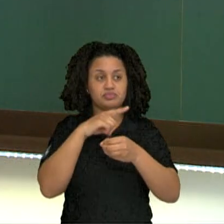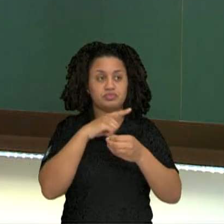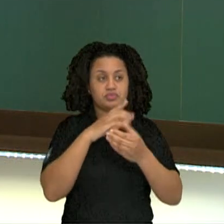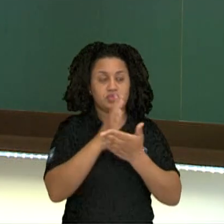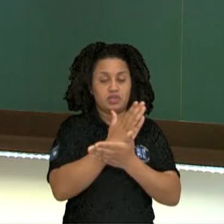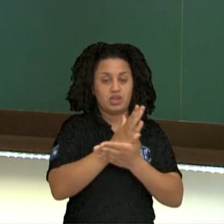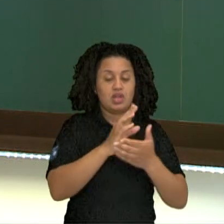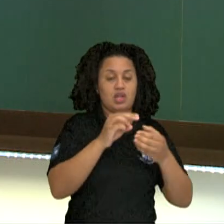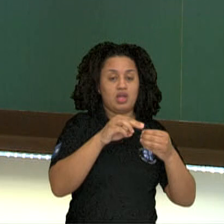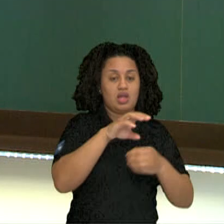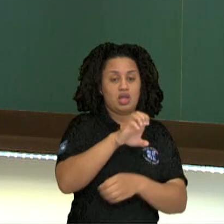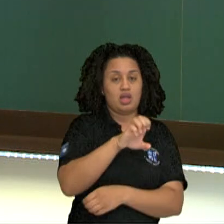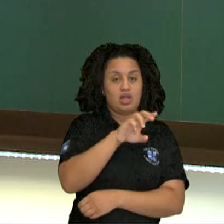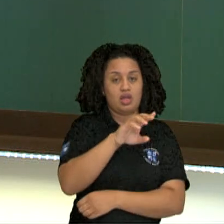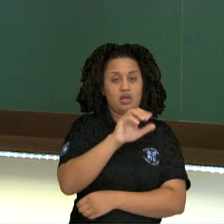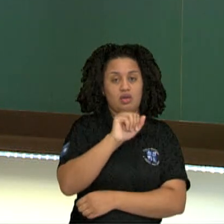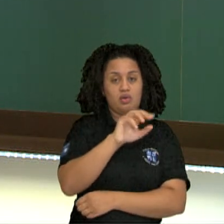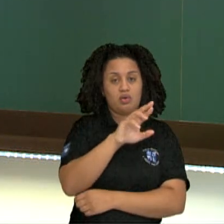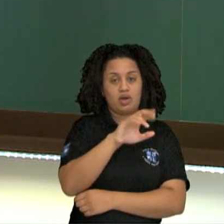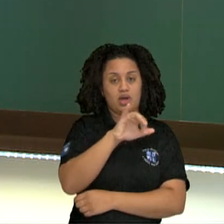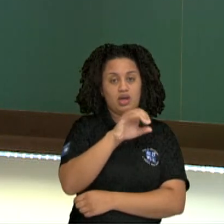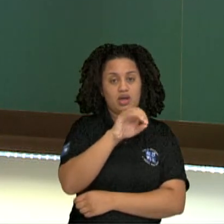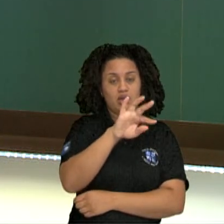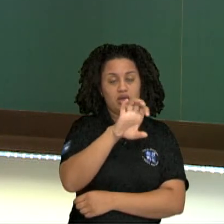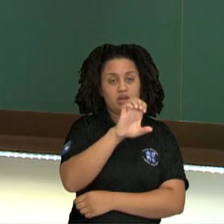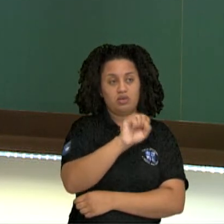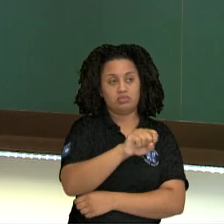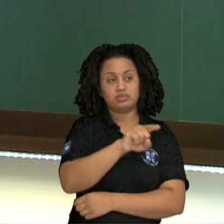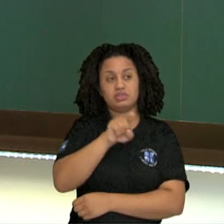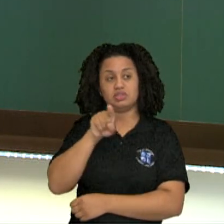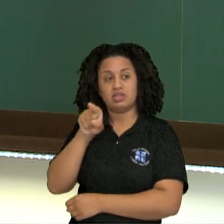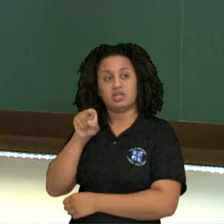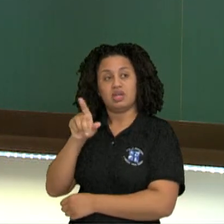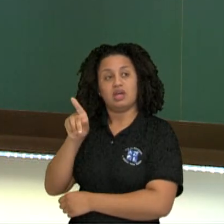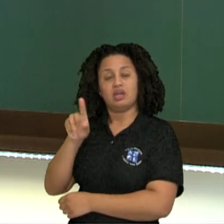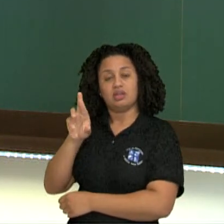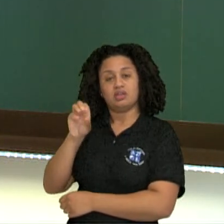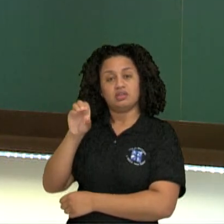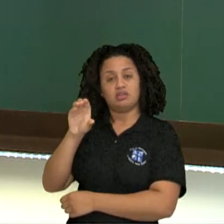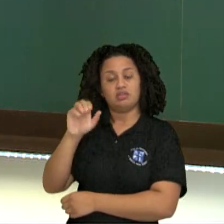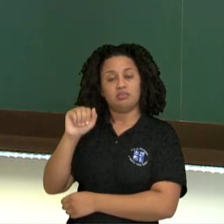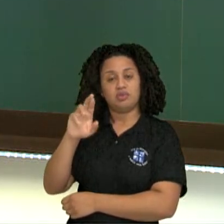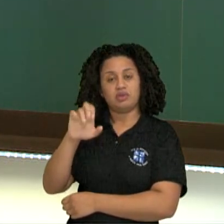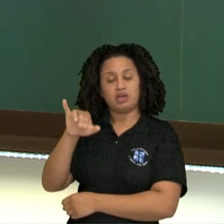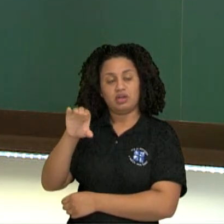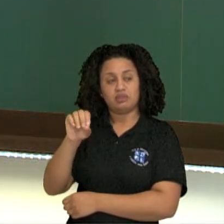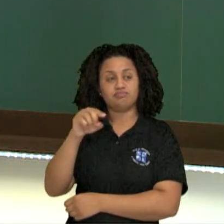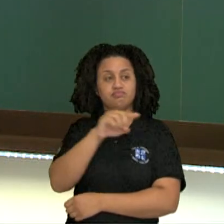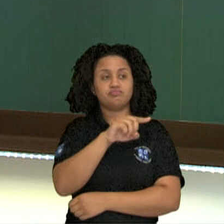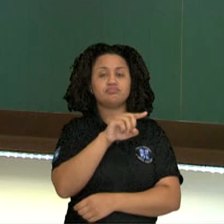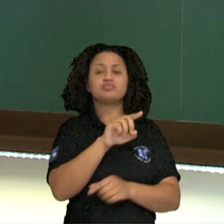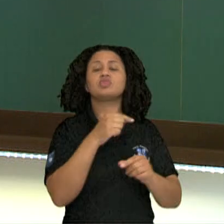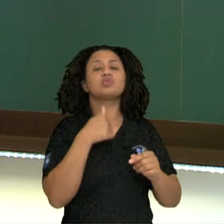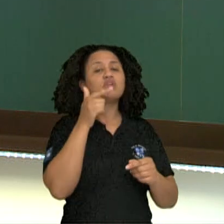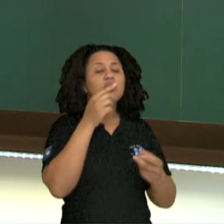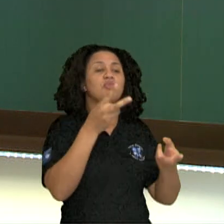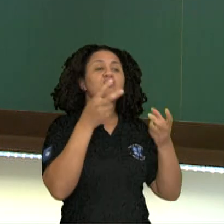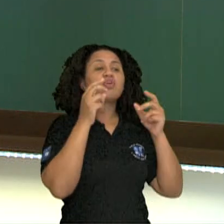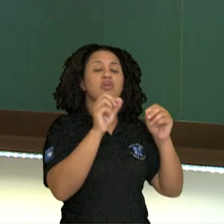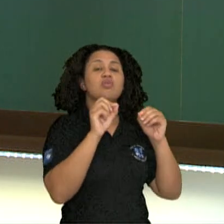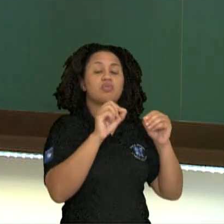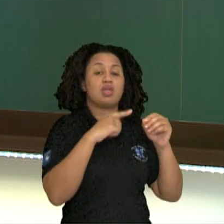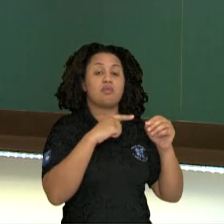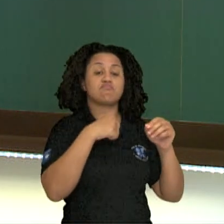eucarionte e para cá uma célula chamada procarionte muito bem dentro da eucarionte você vê uma maior